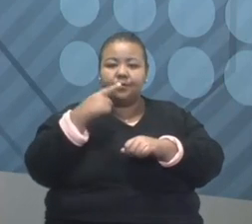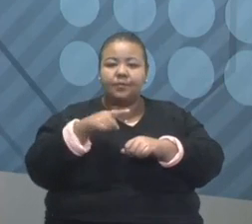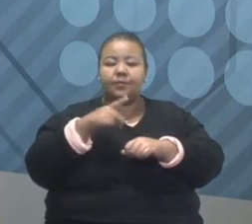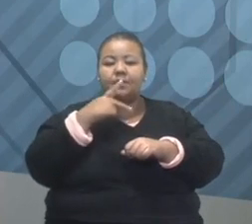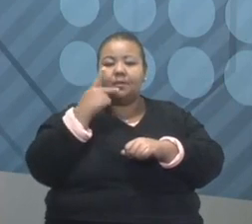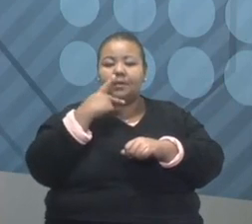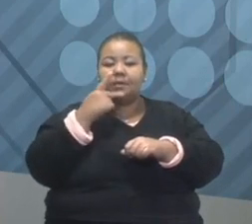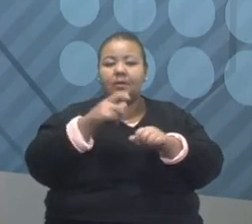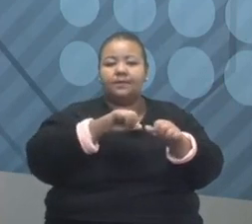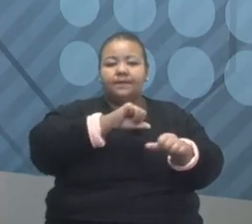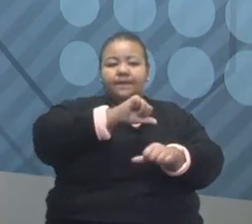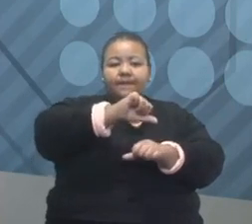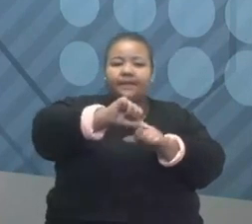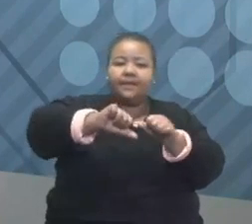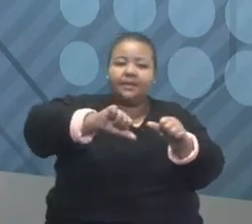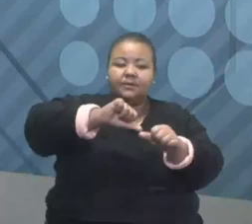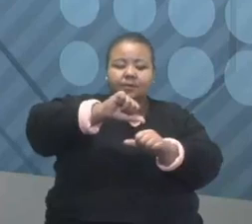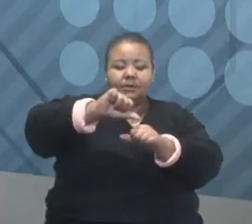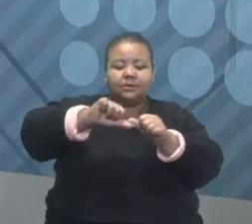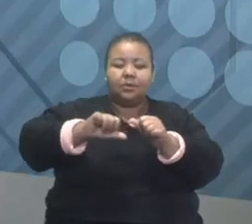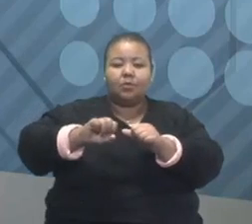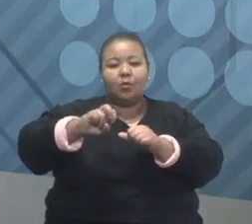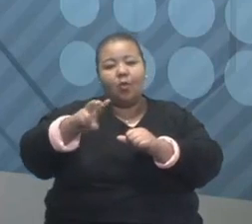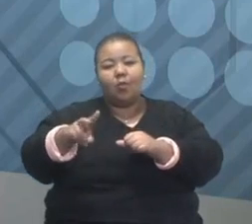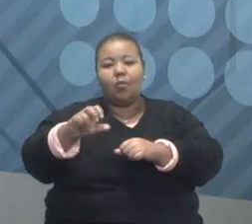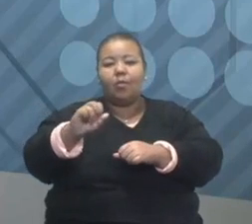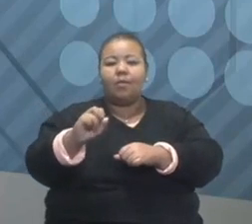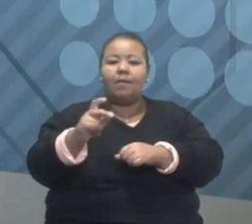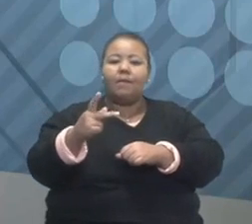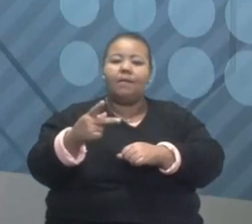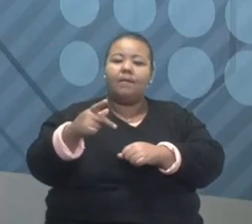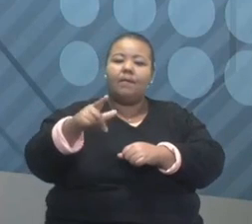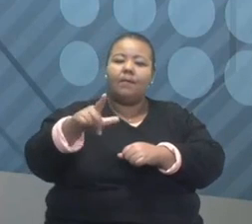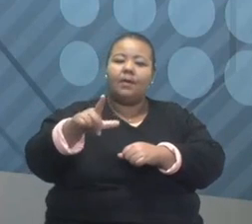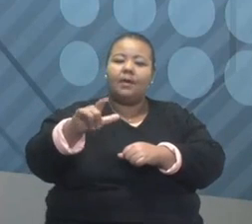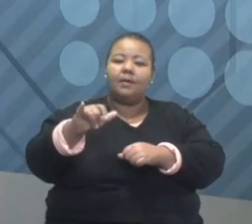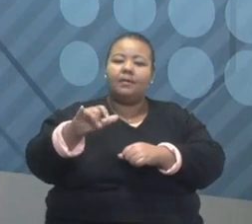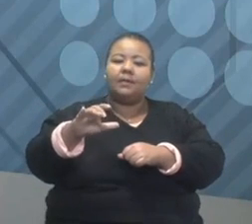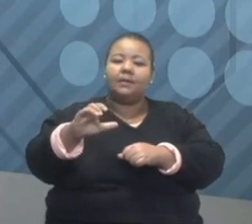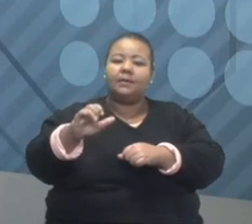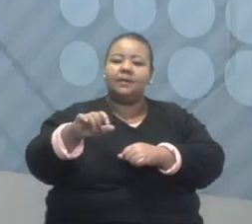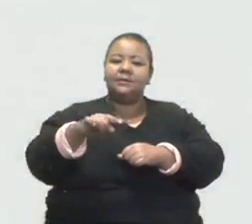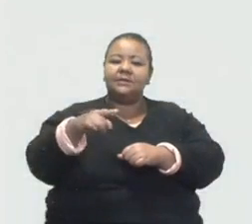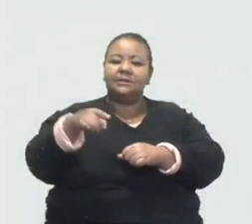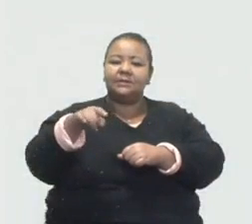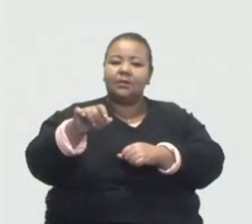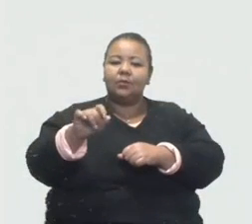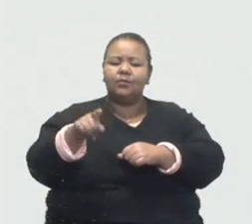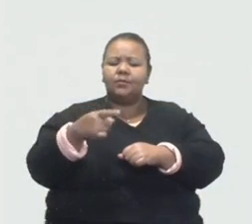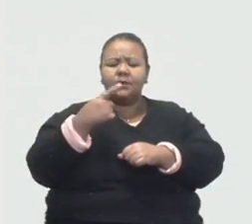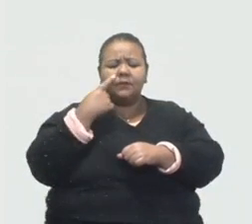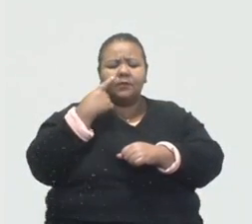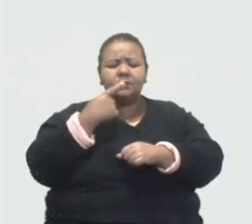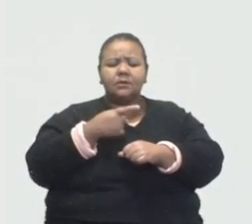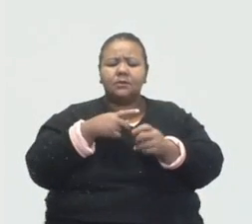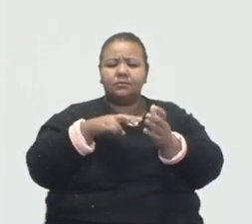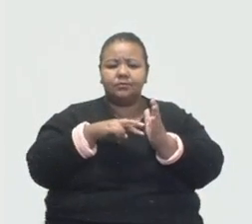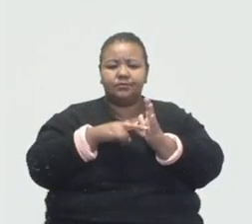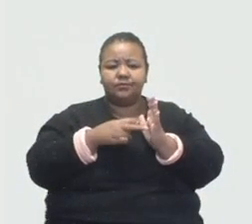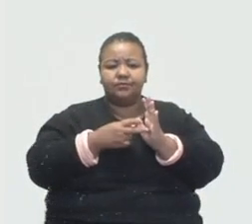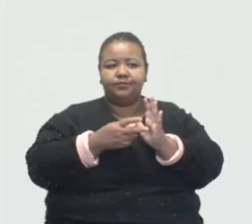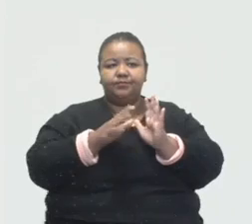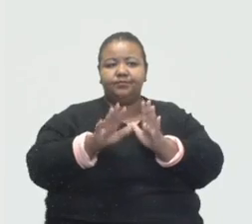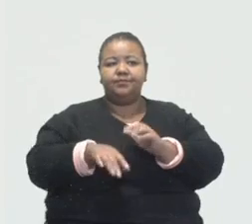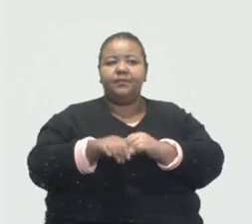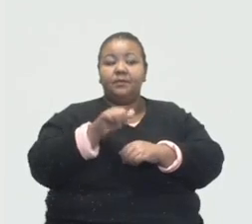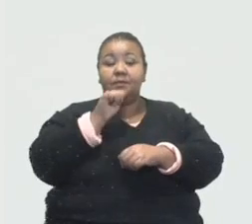sobre transformação ou aplicação. Mas o que é isso? Então, vamos ver este conceito. Sejam V